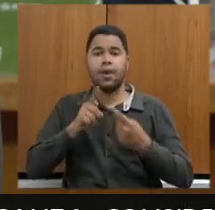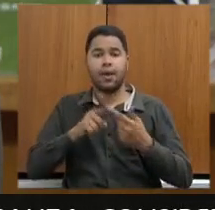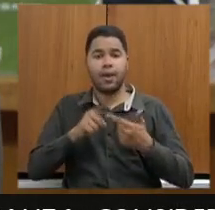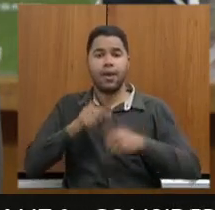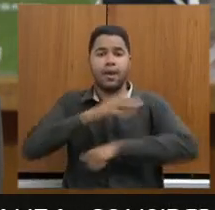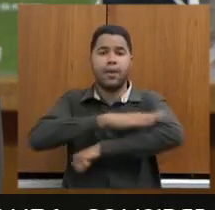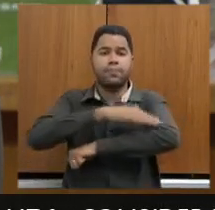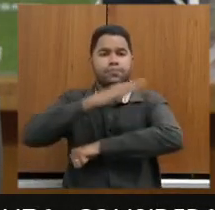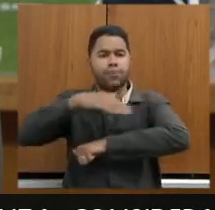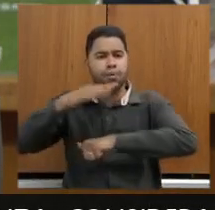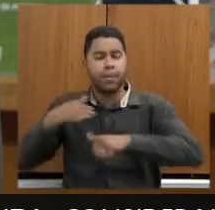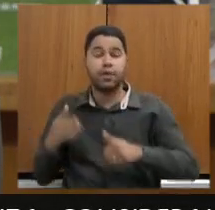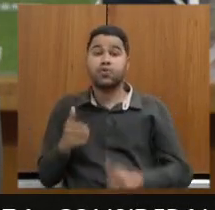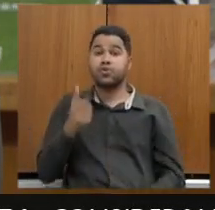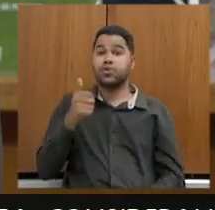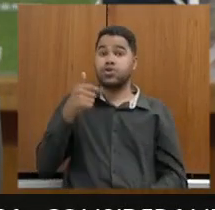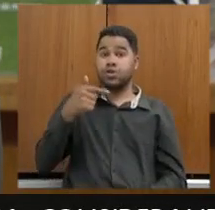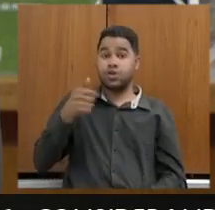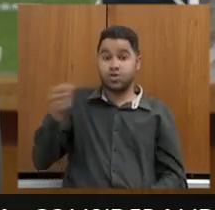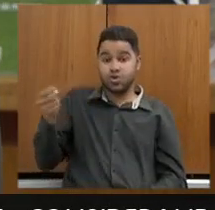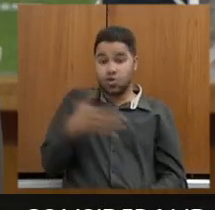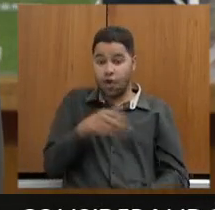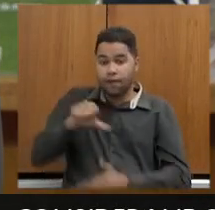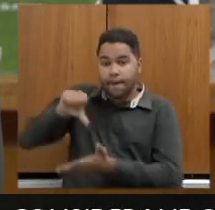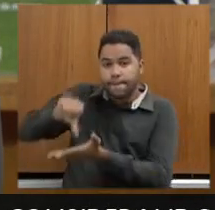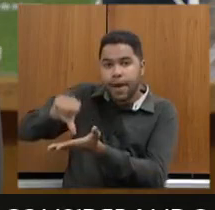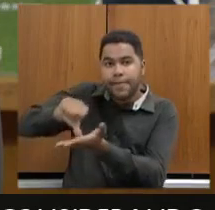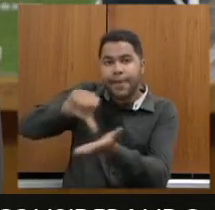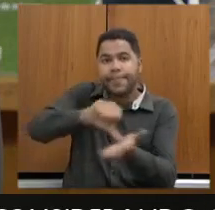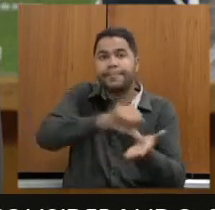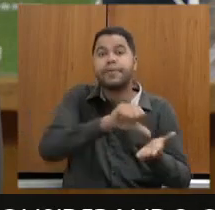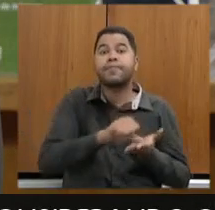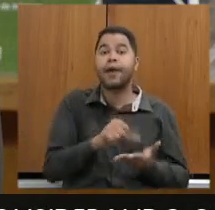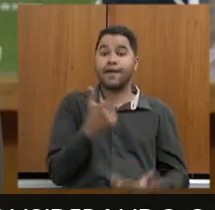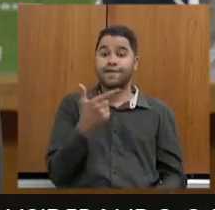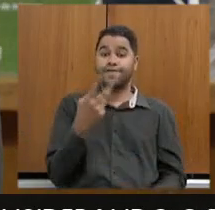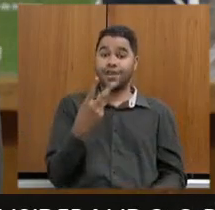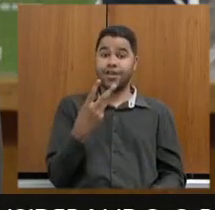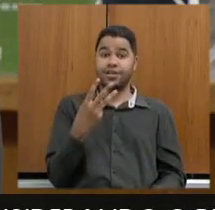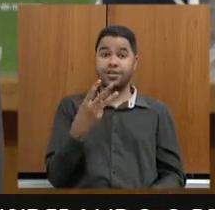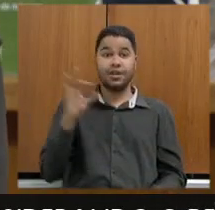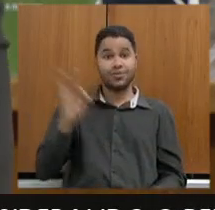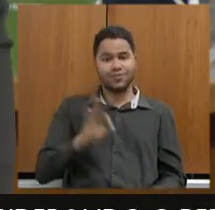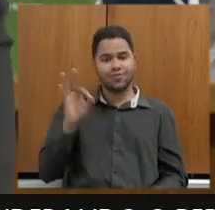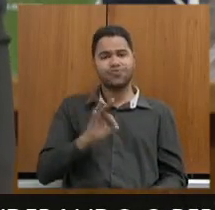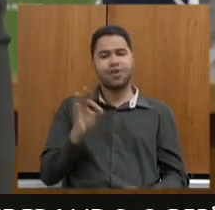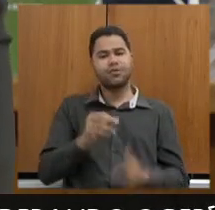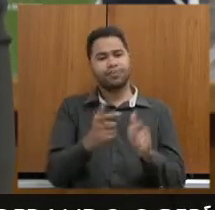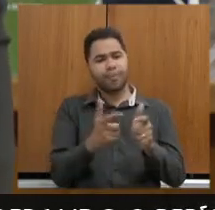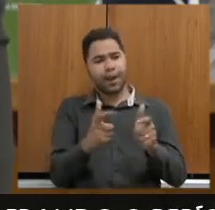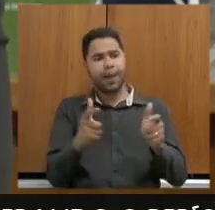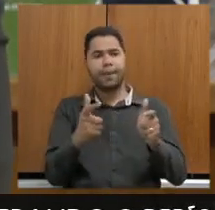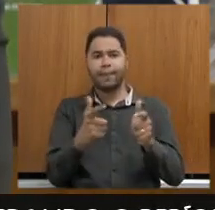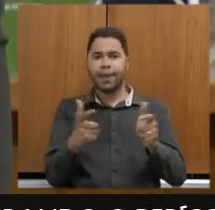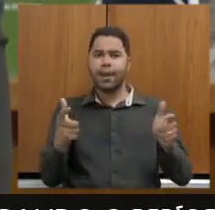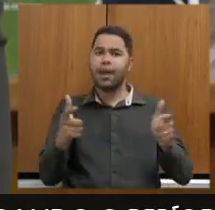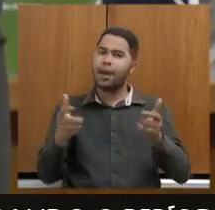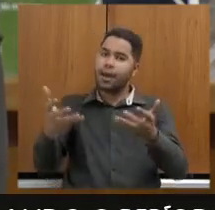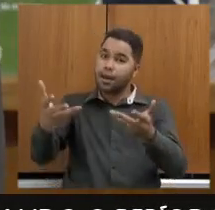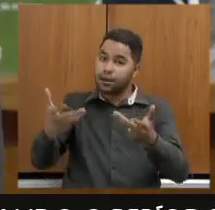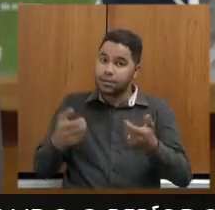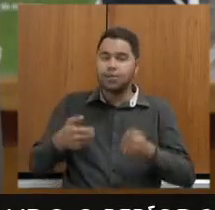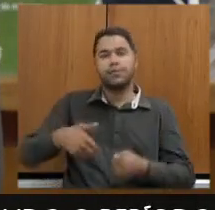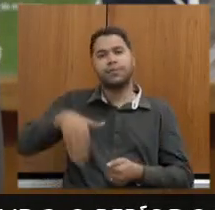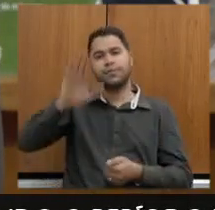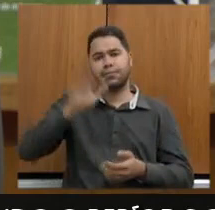em fim as novas frações 23 por cento de crescimento efetivo atender